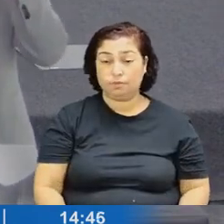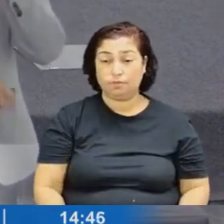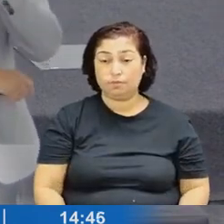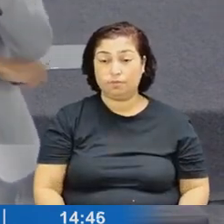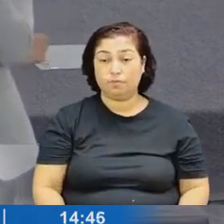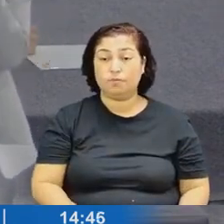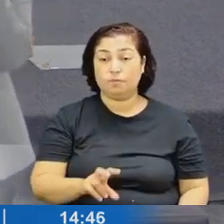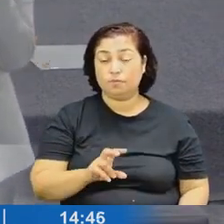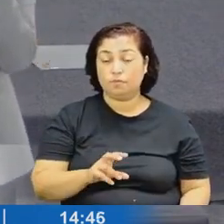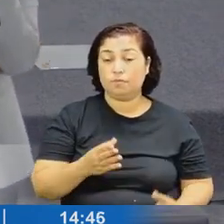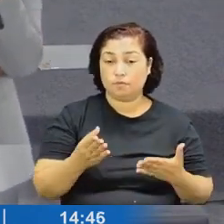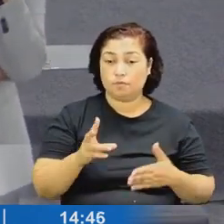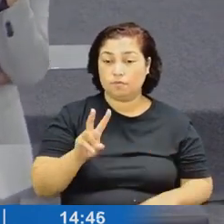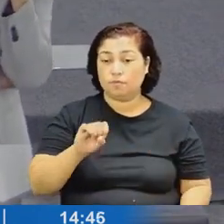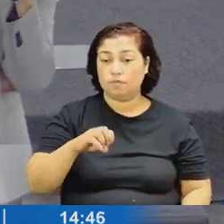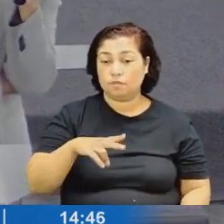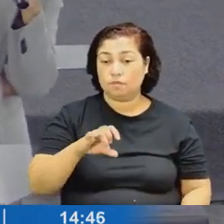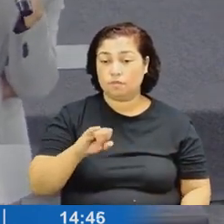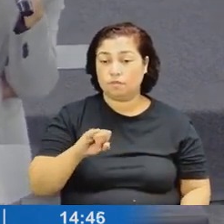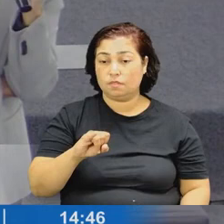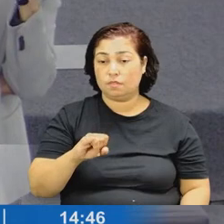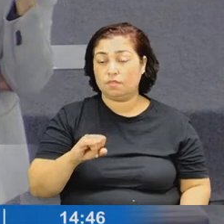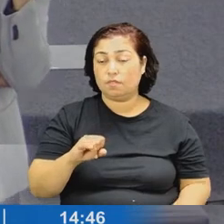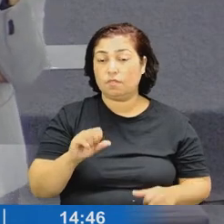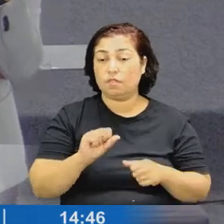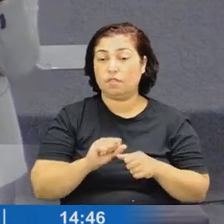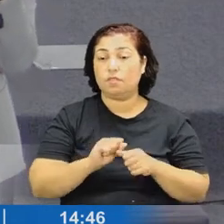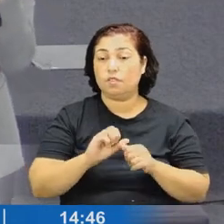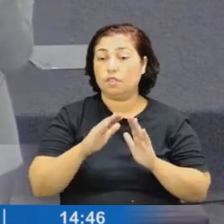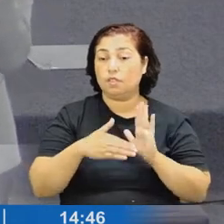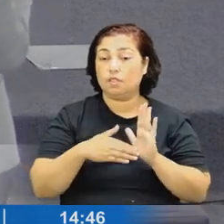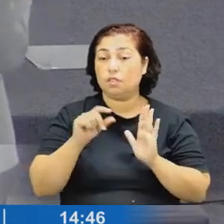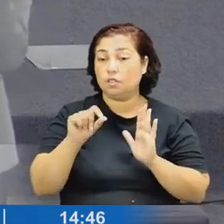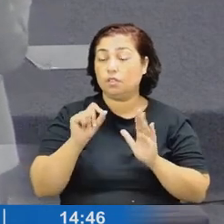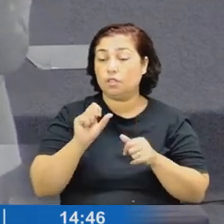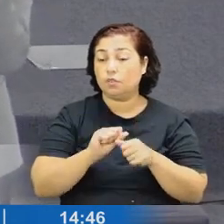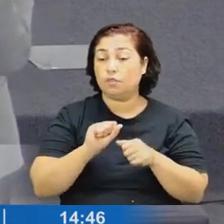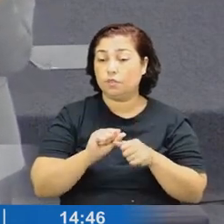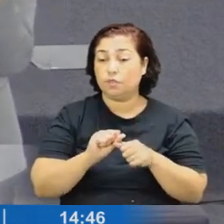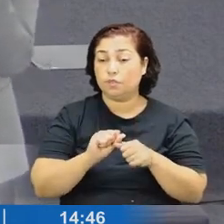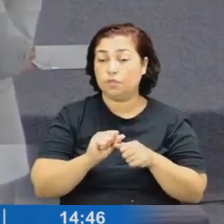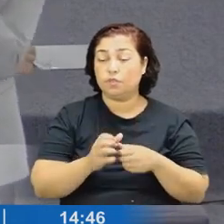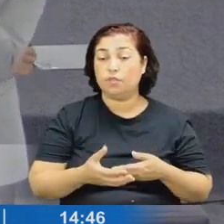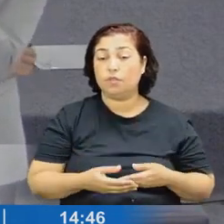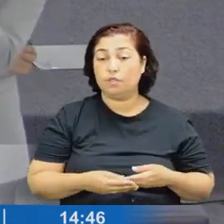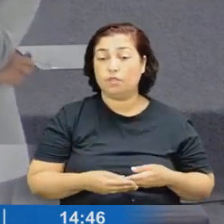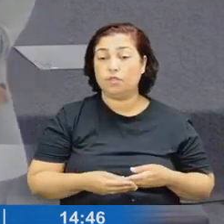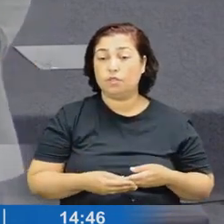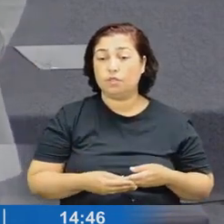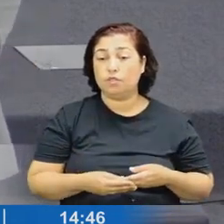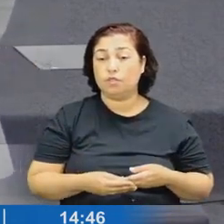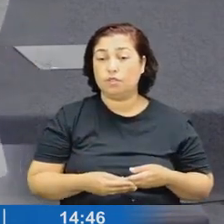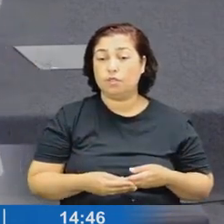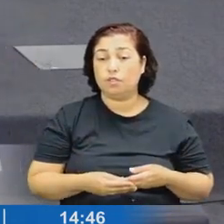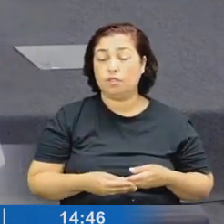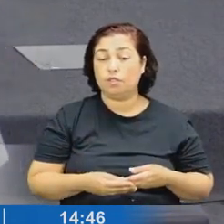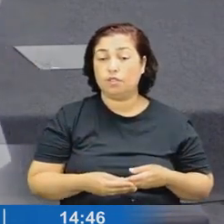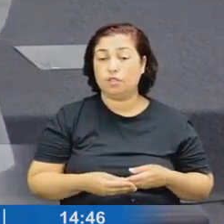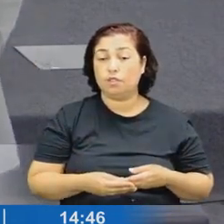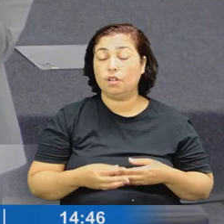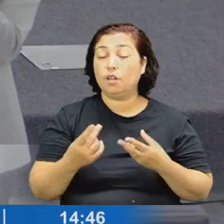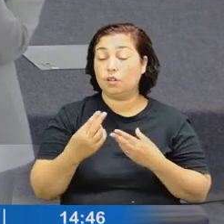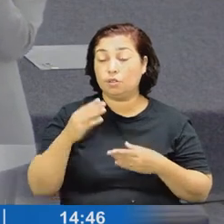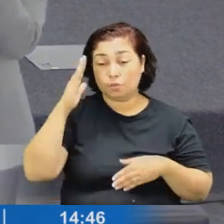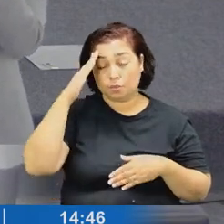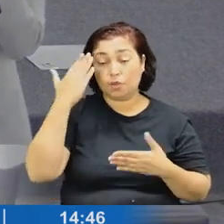legal além de fazer tudo que é mais você faz lá eu já sei que é assim que é normal porque eu acho